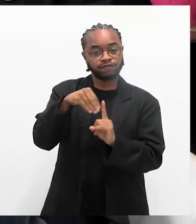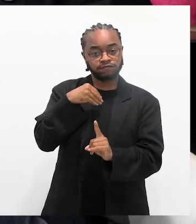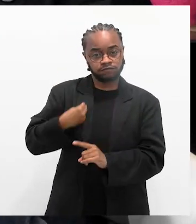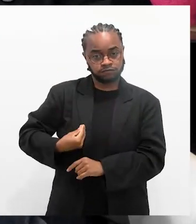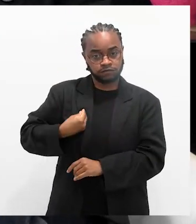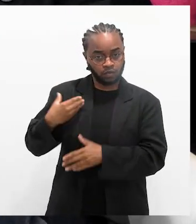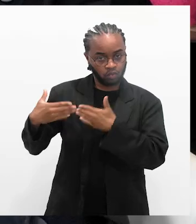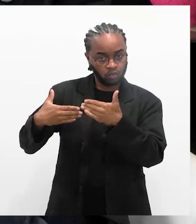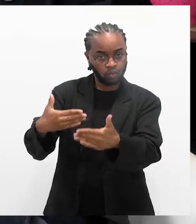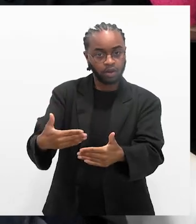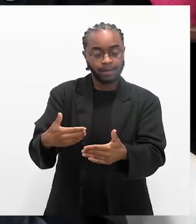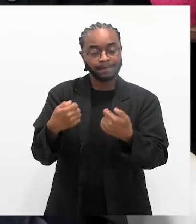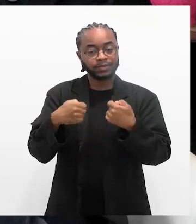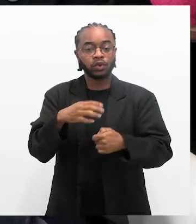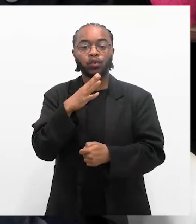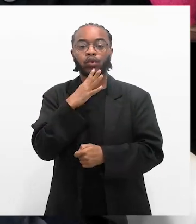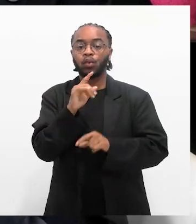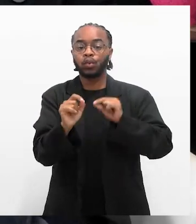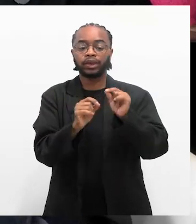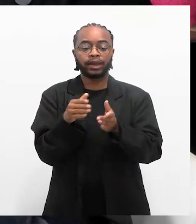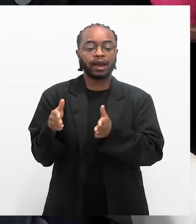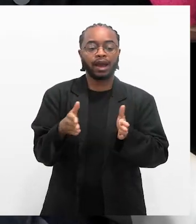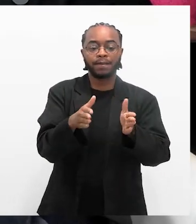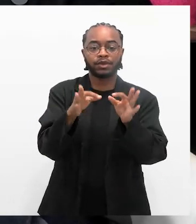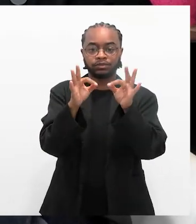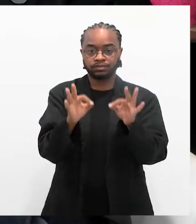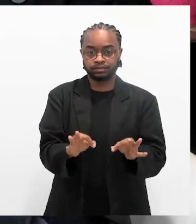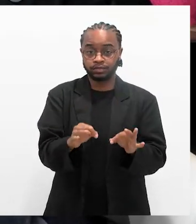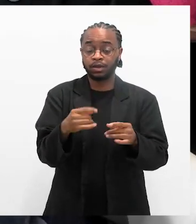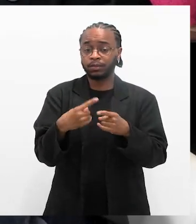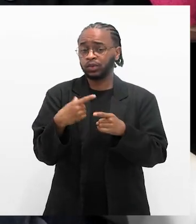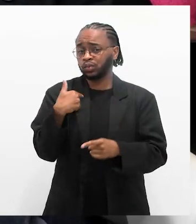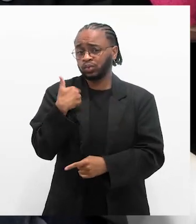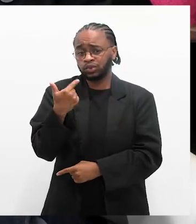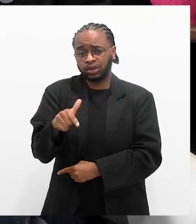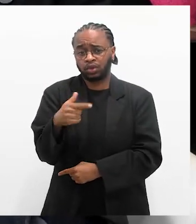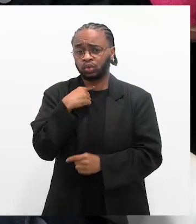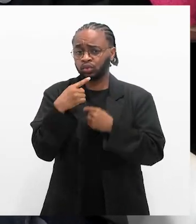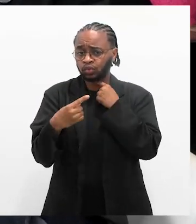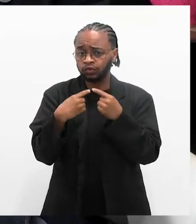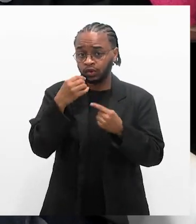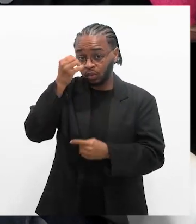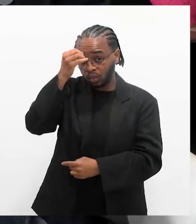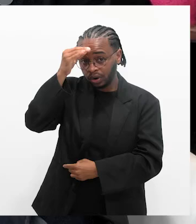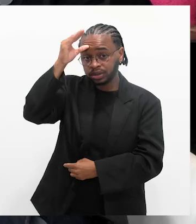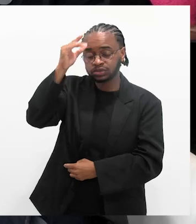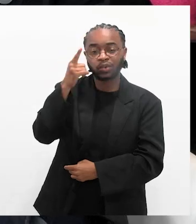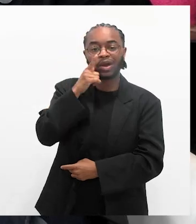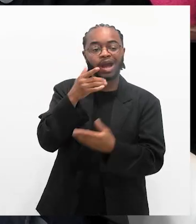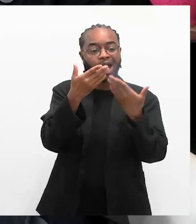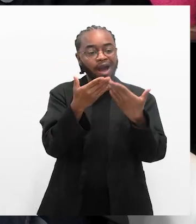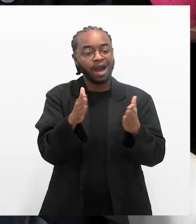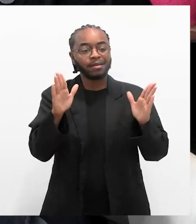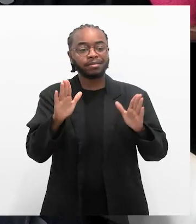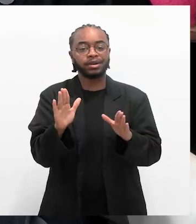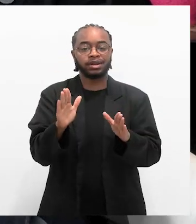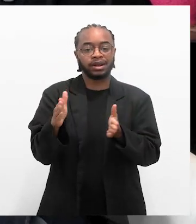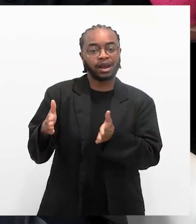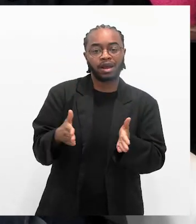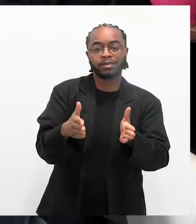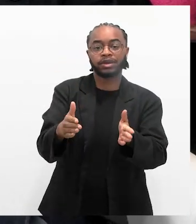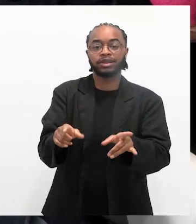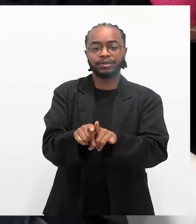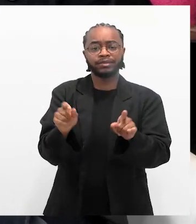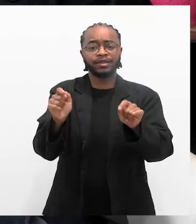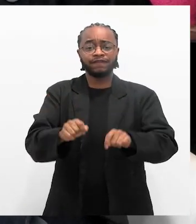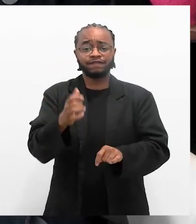de vulnerabilidade, conhecer os caminhos, né? Sem sombra de dúvidas, o conhecimento, ele abre portas,